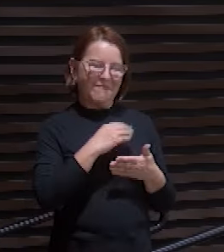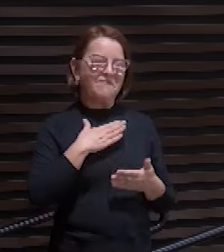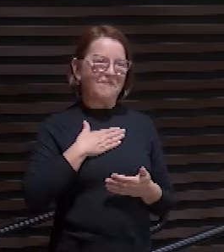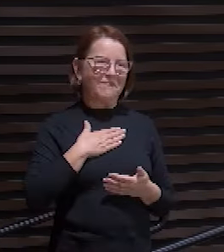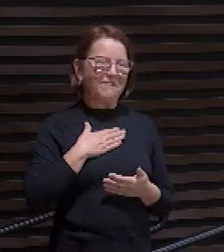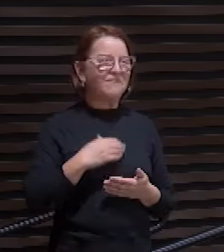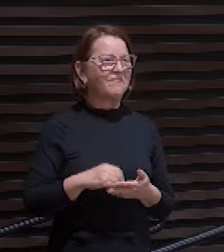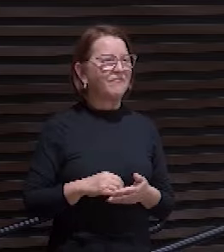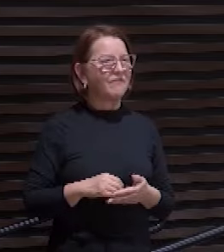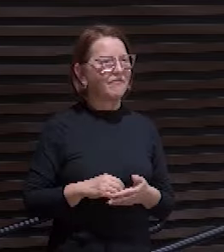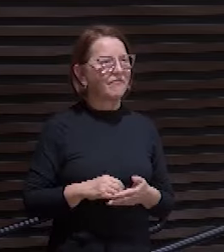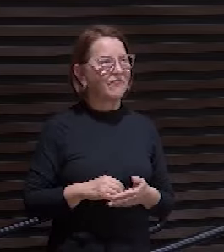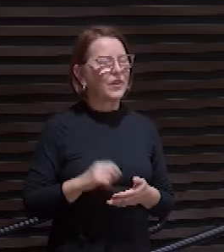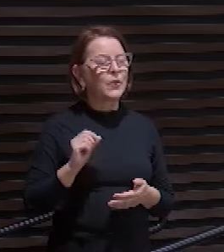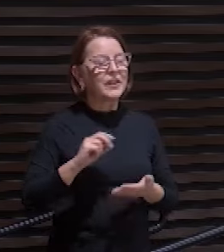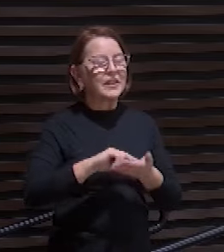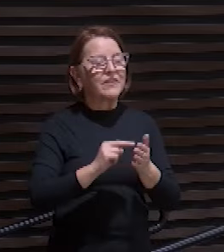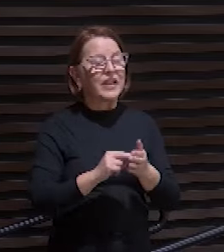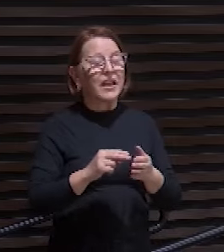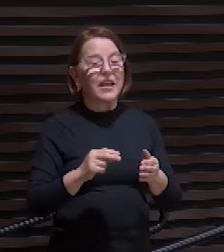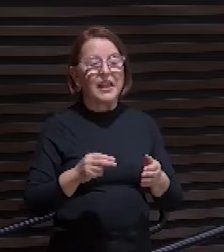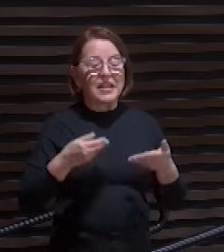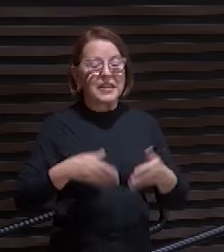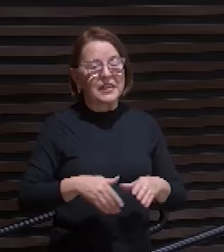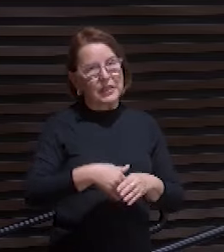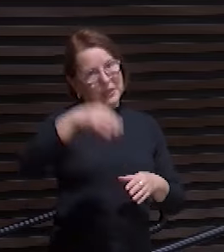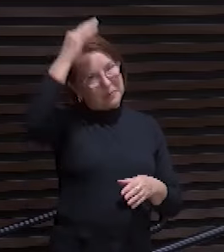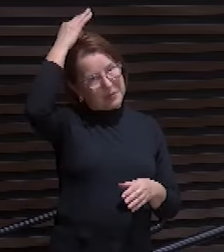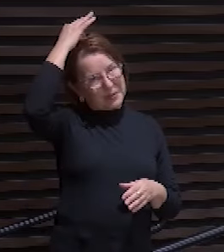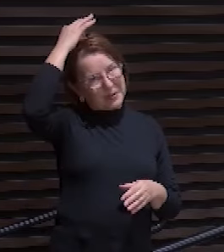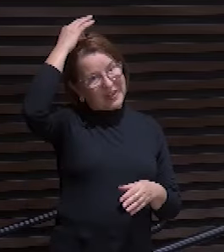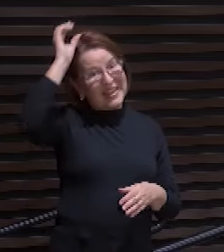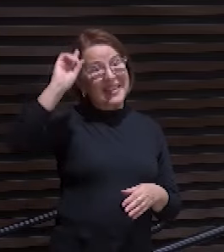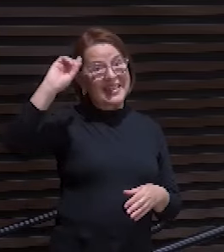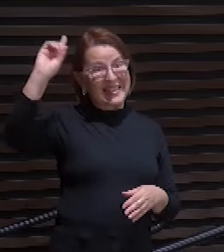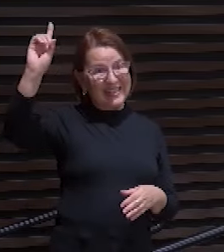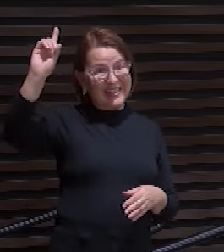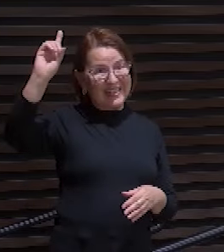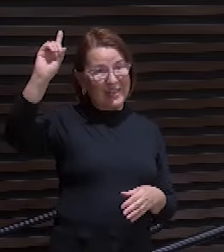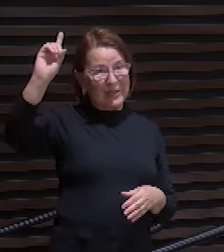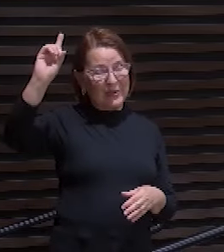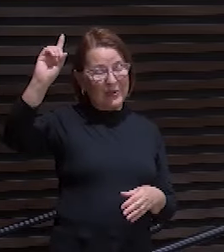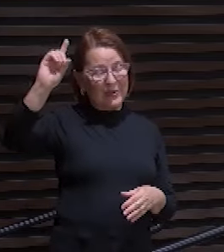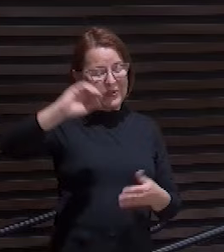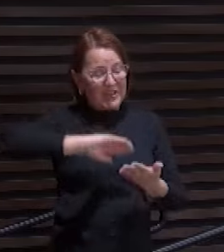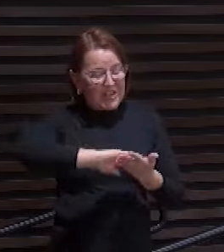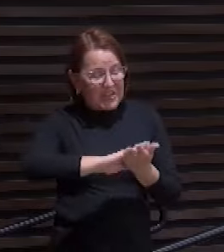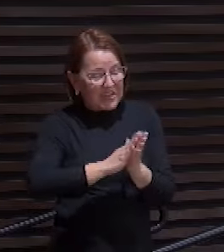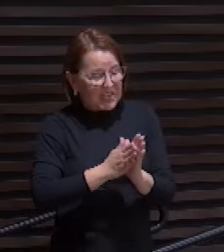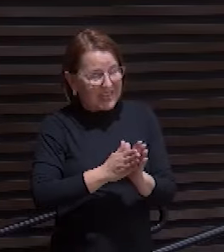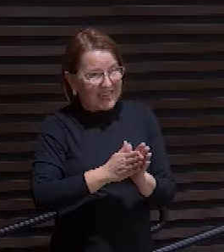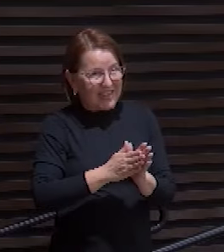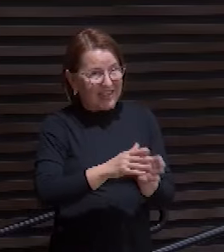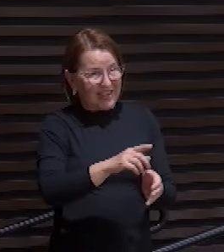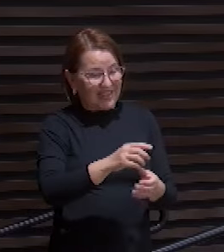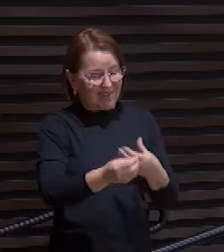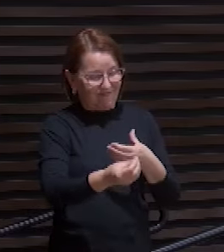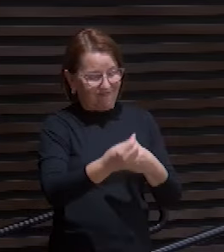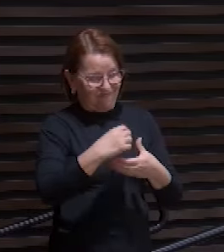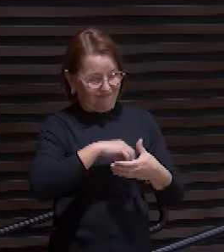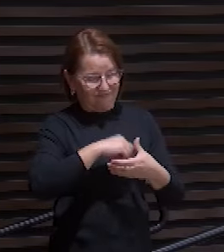em mim. O que é novo nascimento? É Deus em Cristo tirar de dentro de nós o velho homem, tirar de dentro de nós o